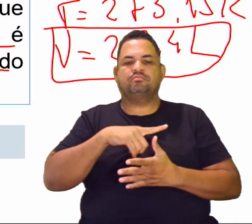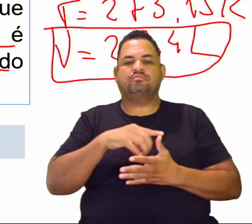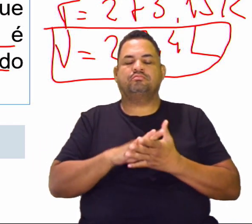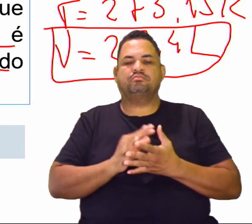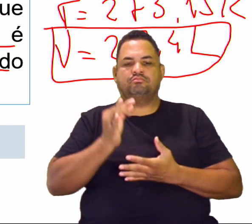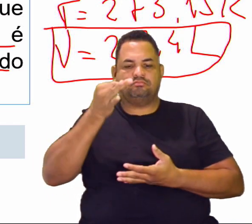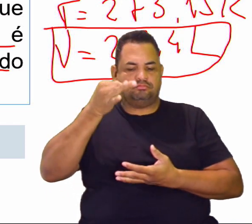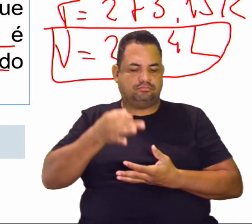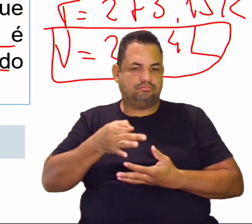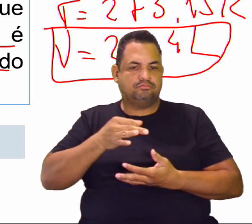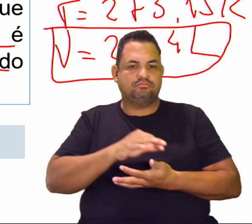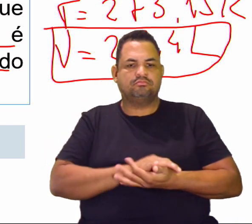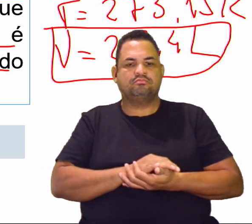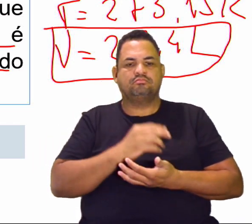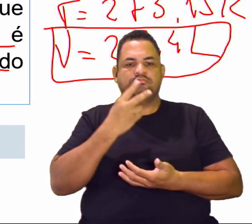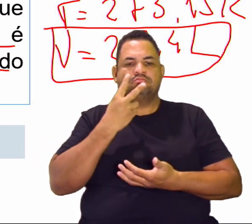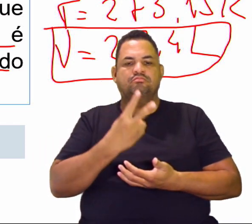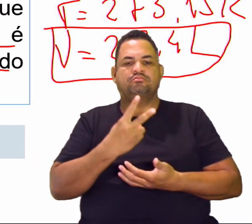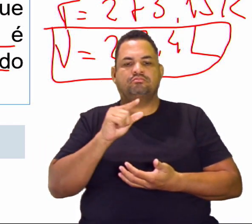com certeza